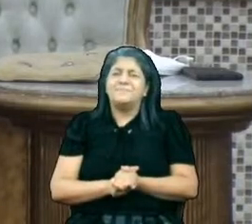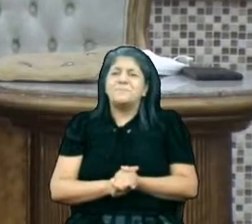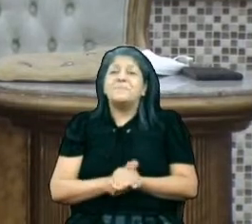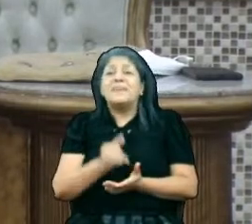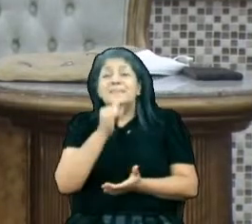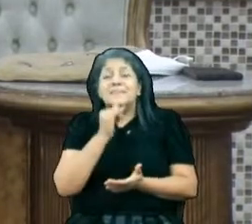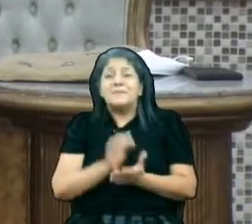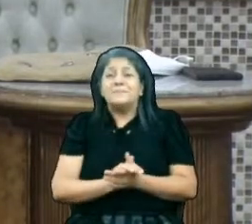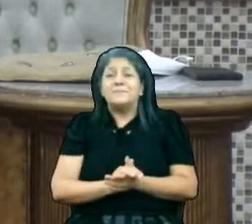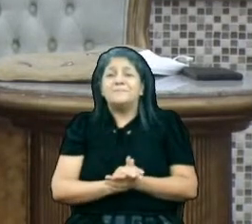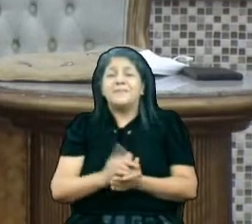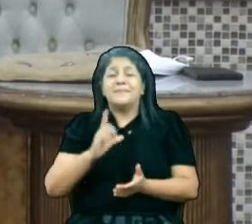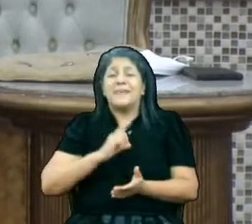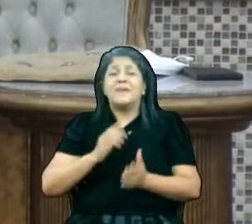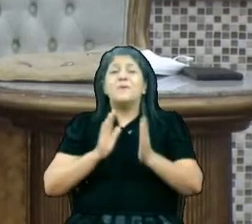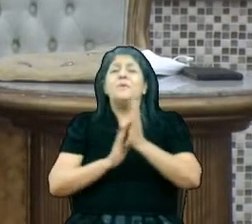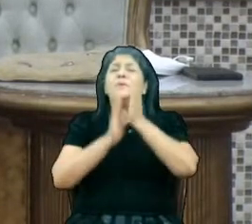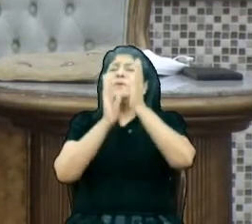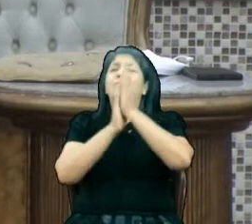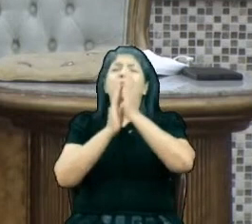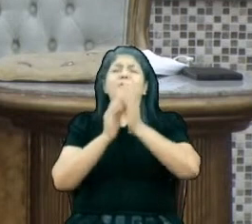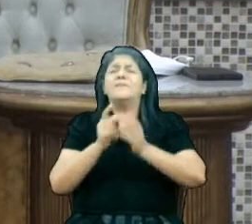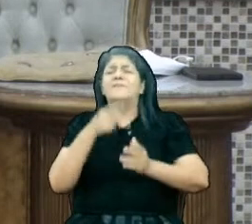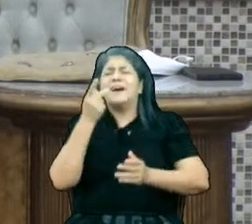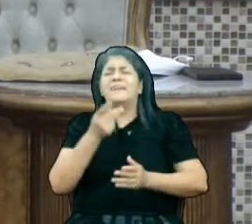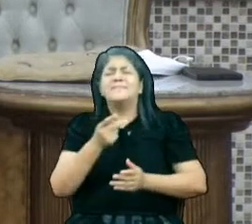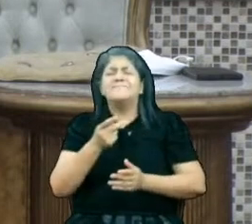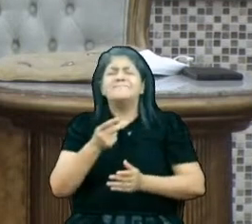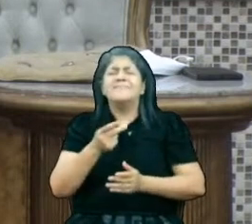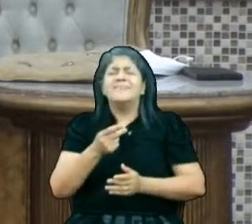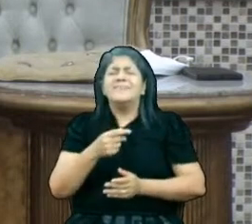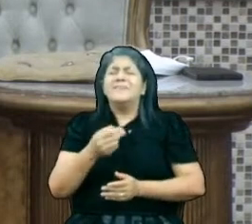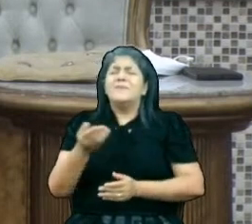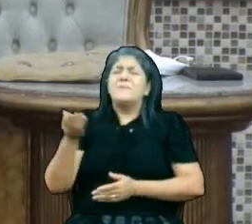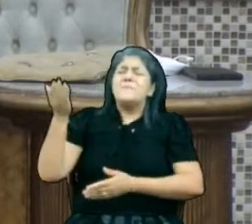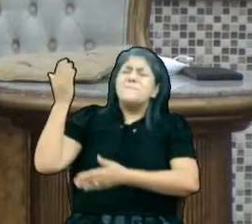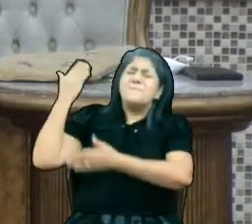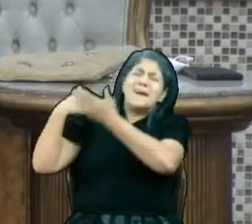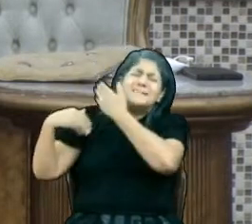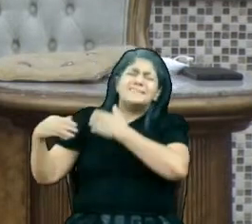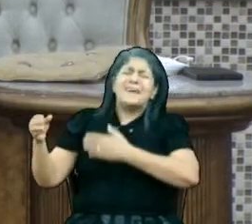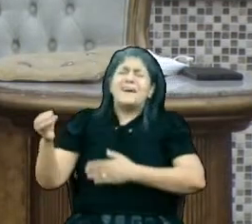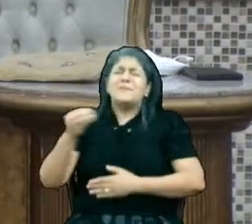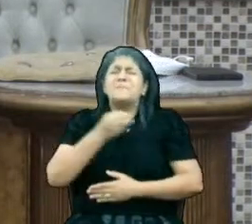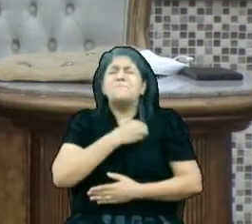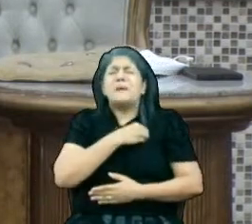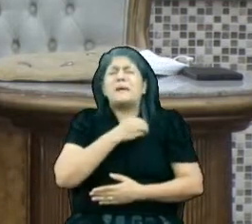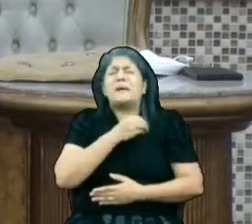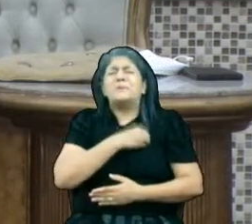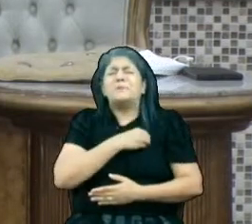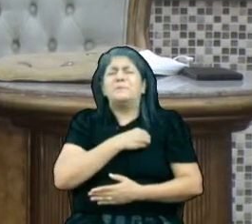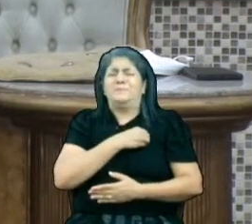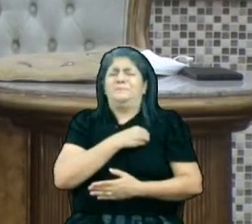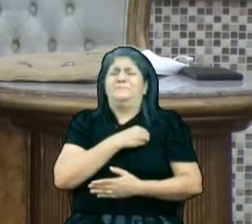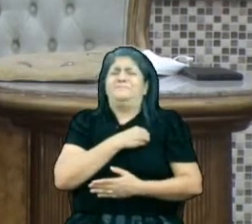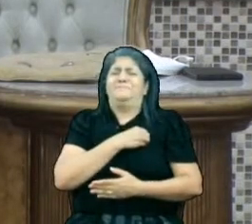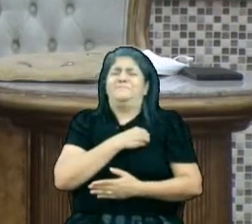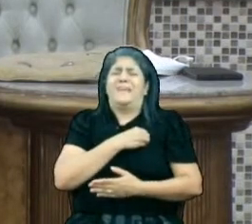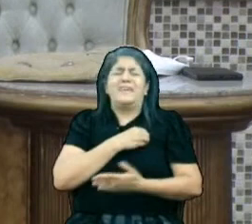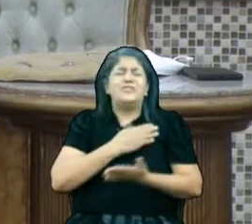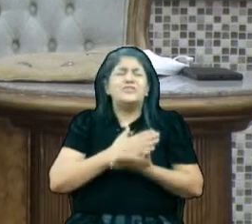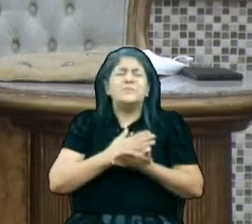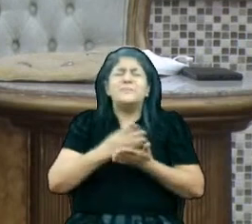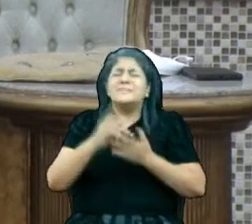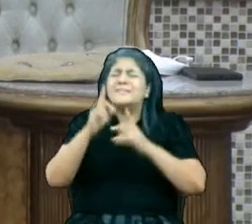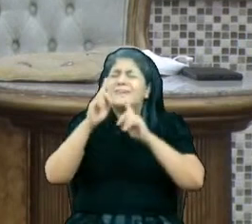perdido vaguei longe longe do meu salvador Oi e a gente começava a chorar